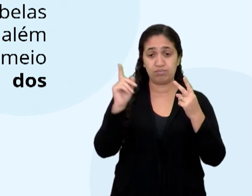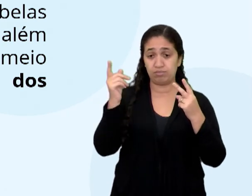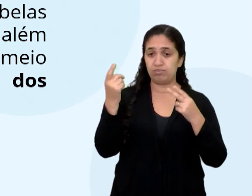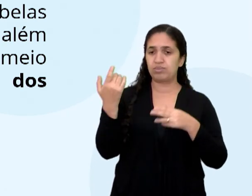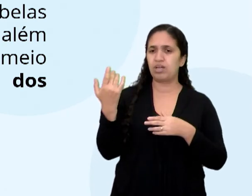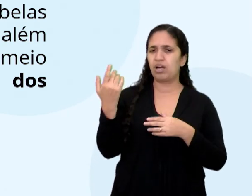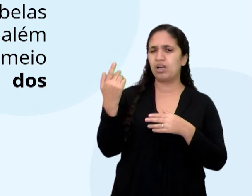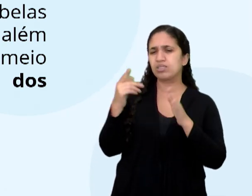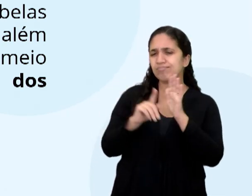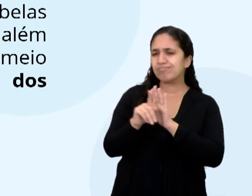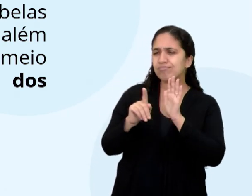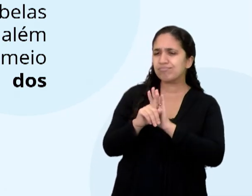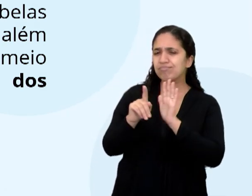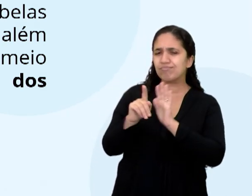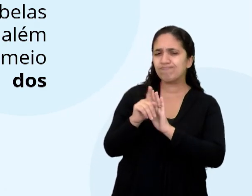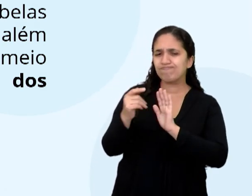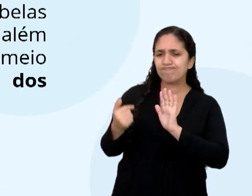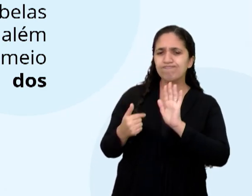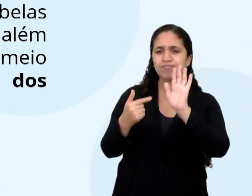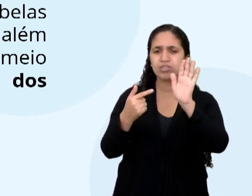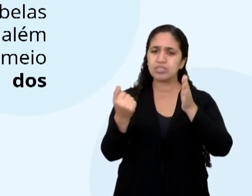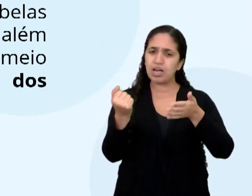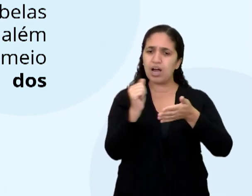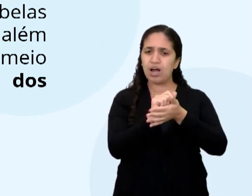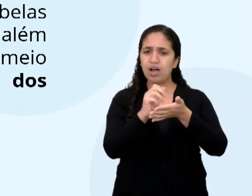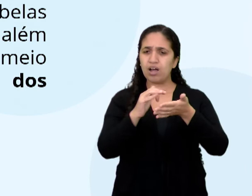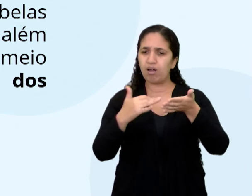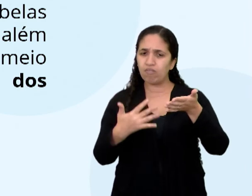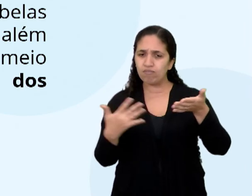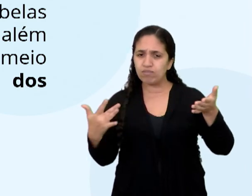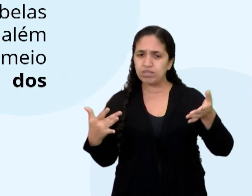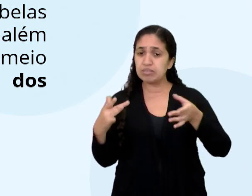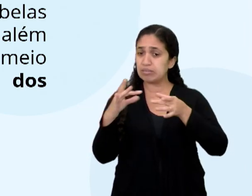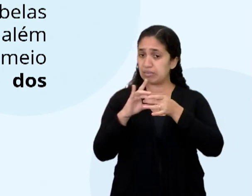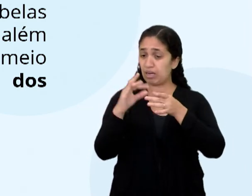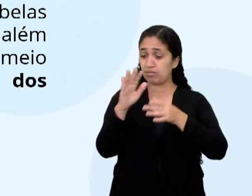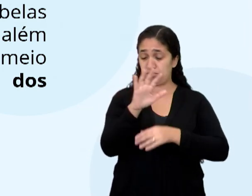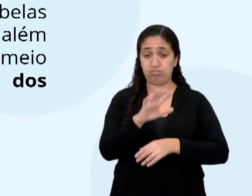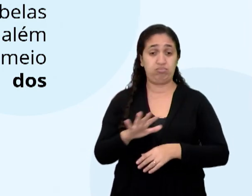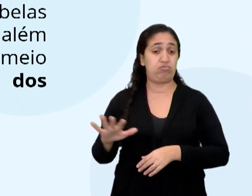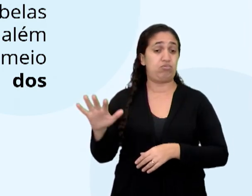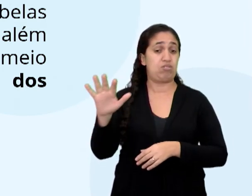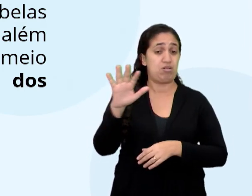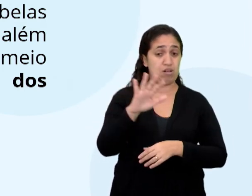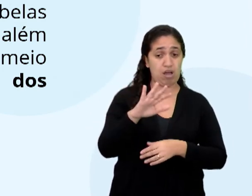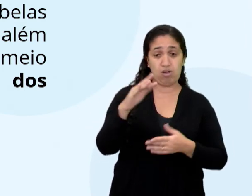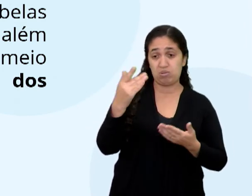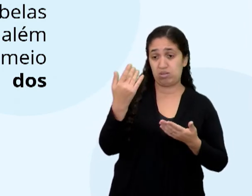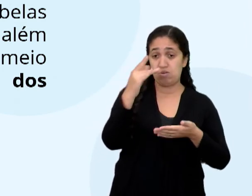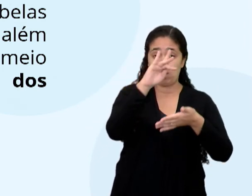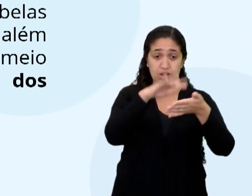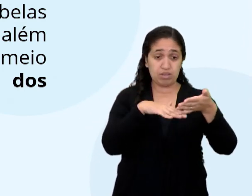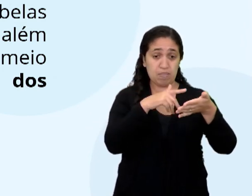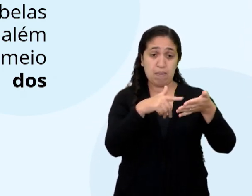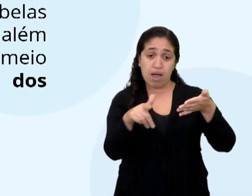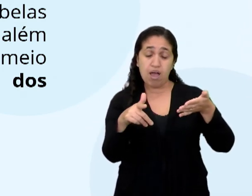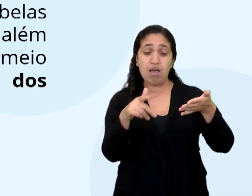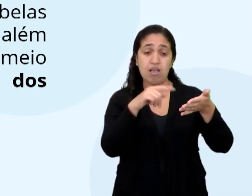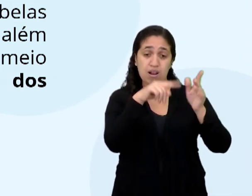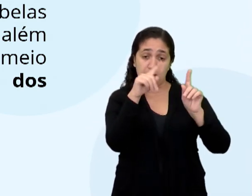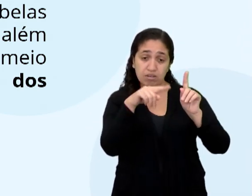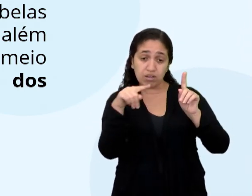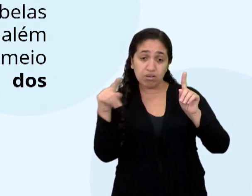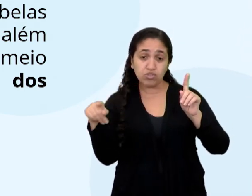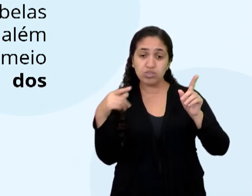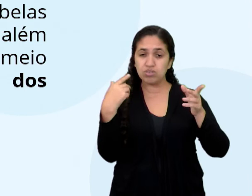foram levantadas nessa atividade integrada, né, e a gente está falando de maneira geral, apresentação de tabelas estatísticas, cálculos